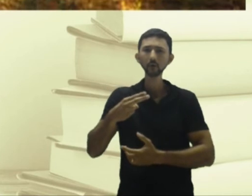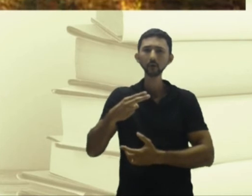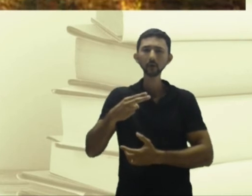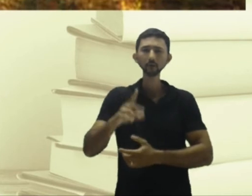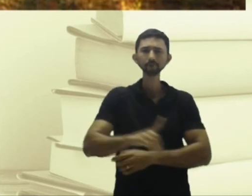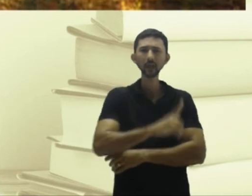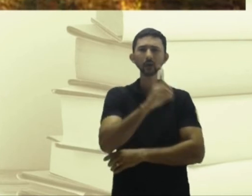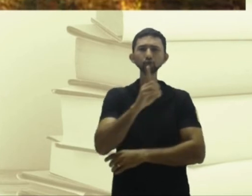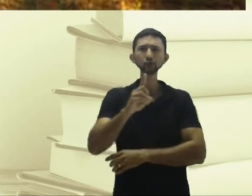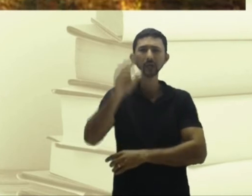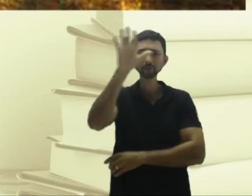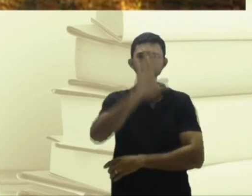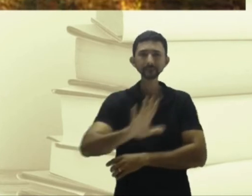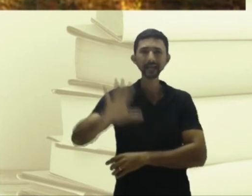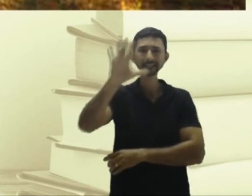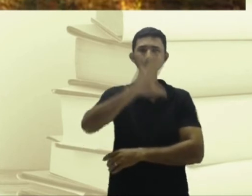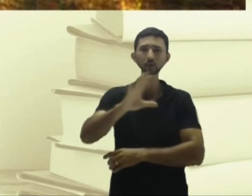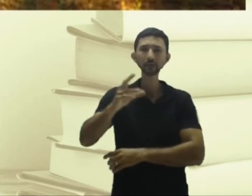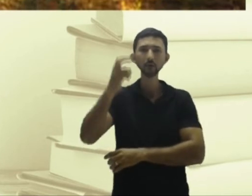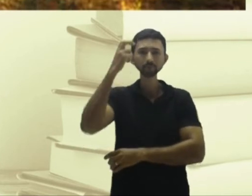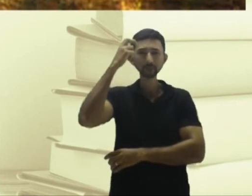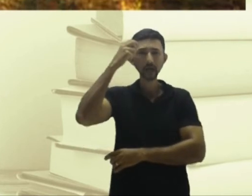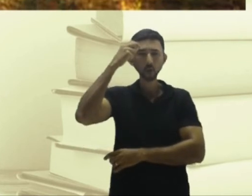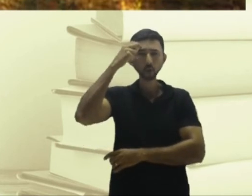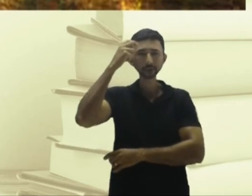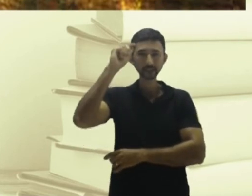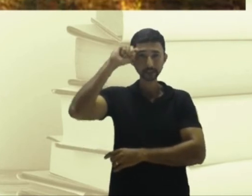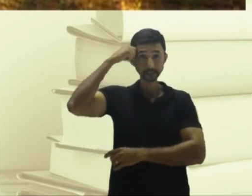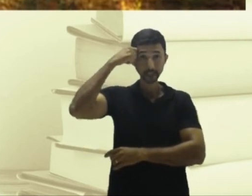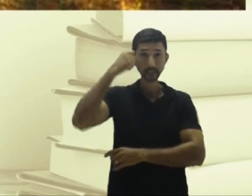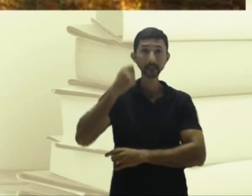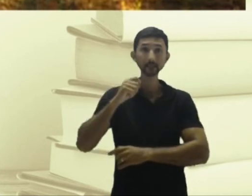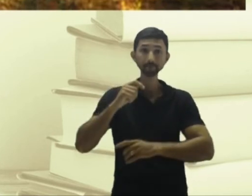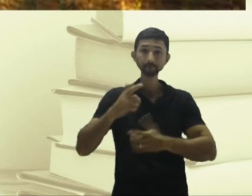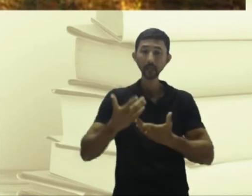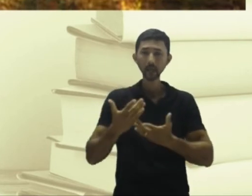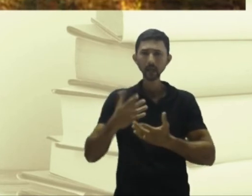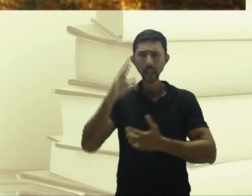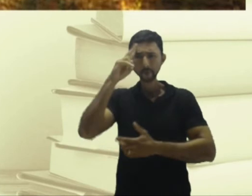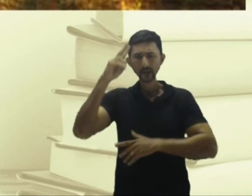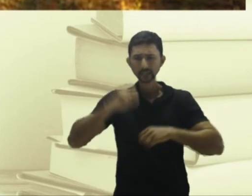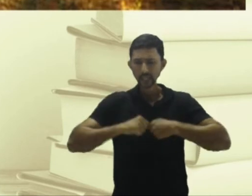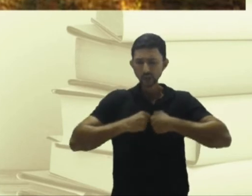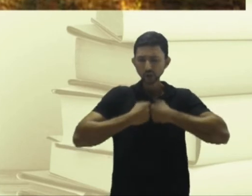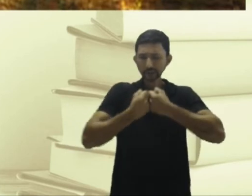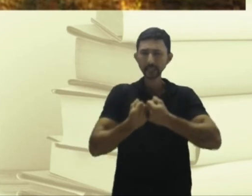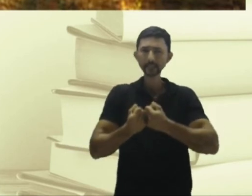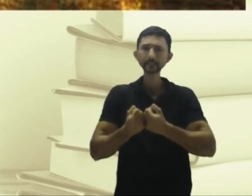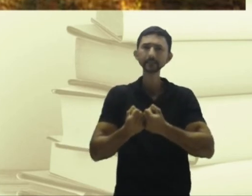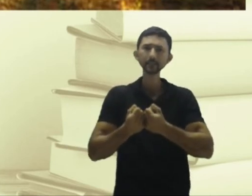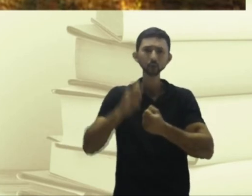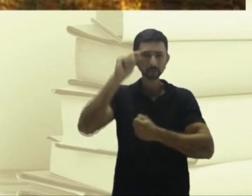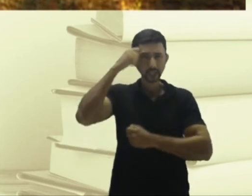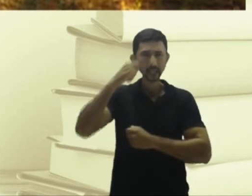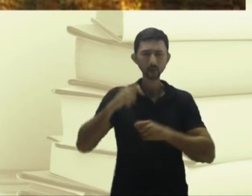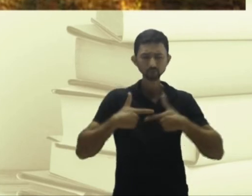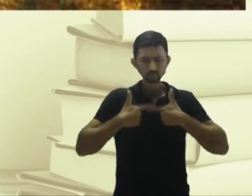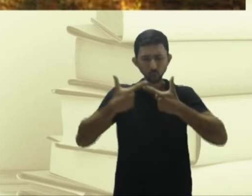né? Em homenagem à resistência dos negros nesse quilombo e